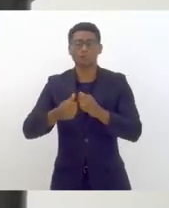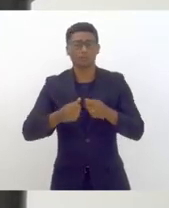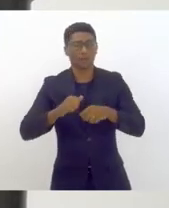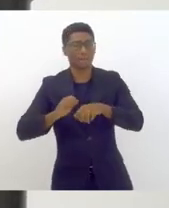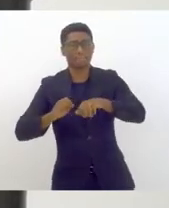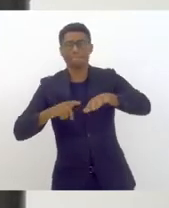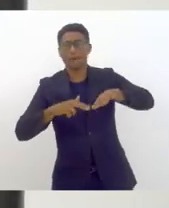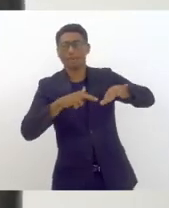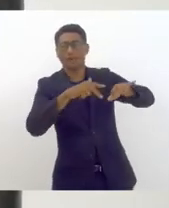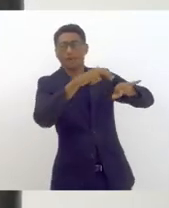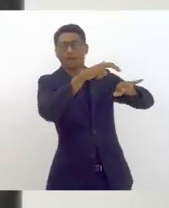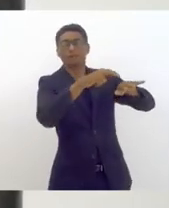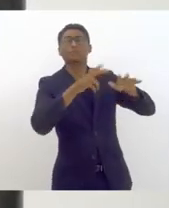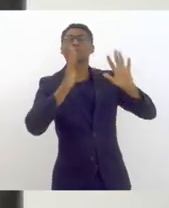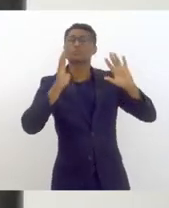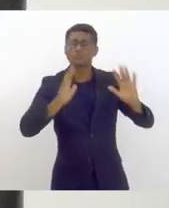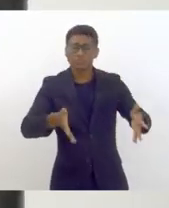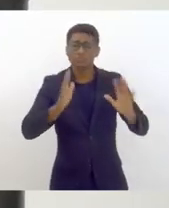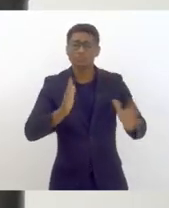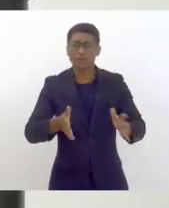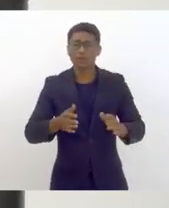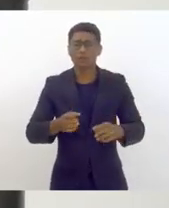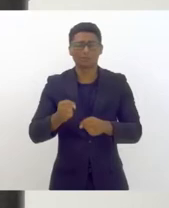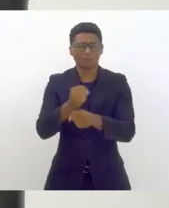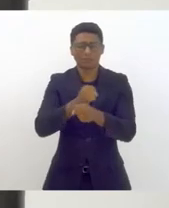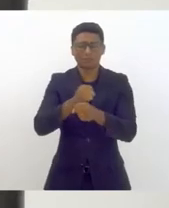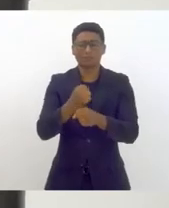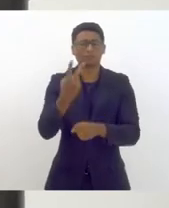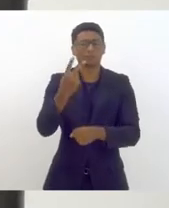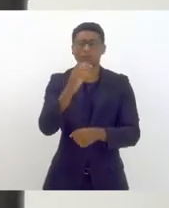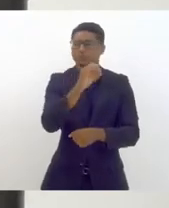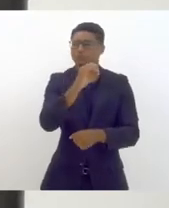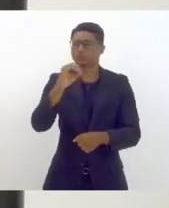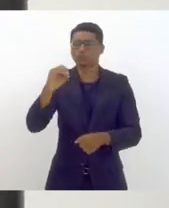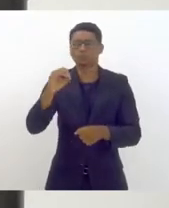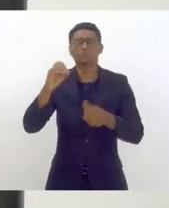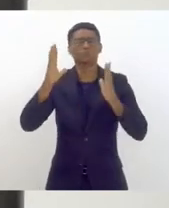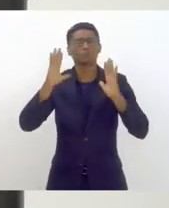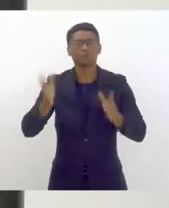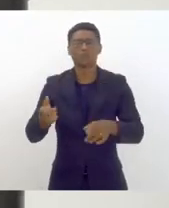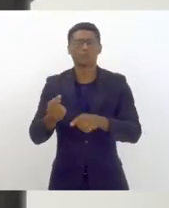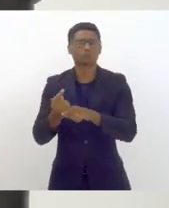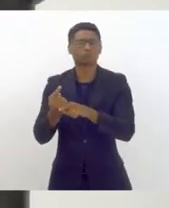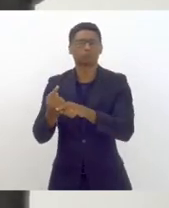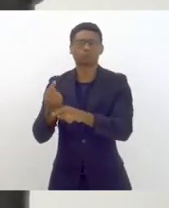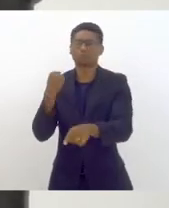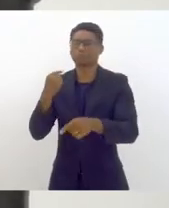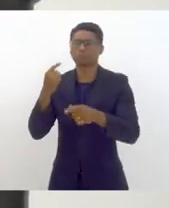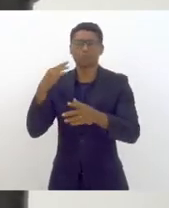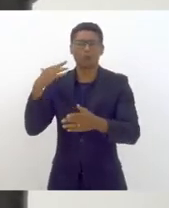né? Então, a gente quer manter essa tradição, que é até patrimônio